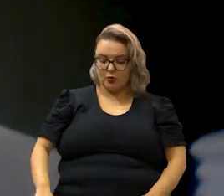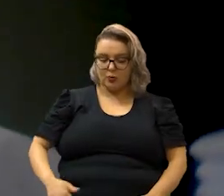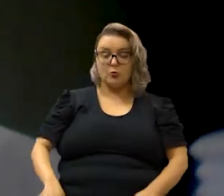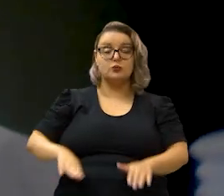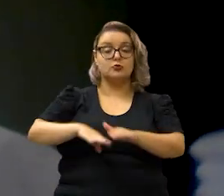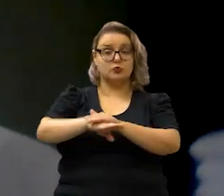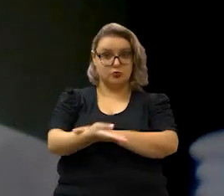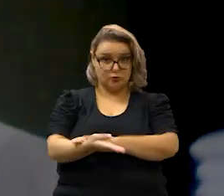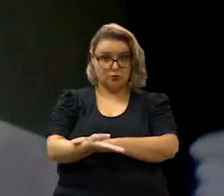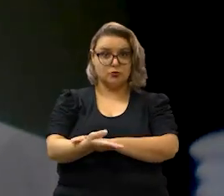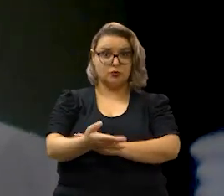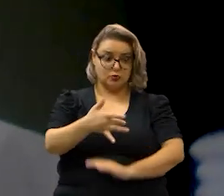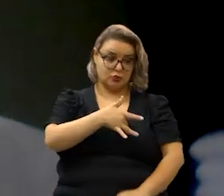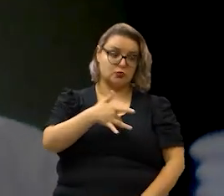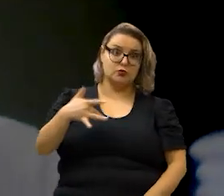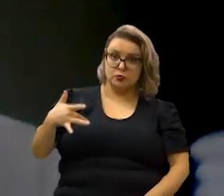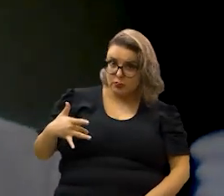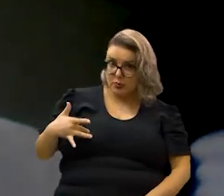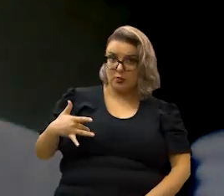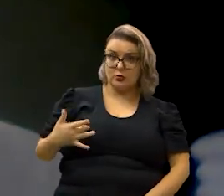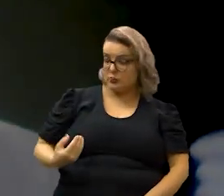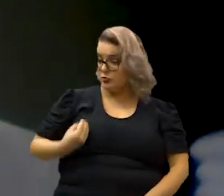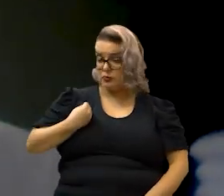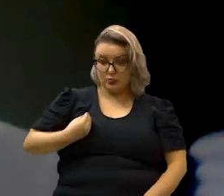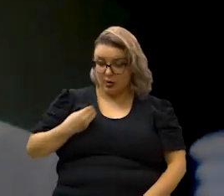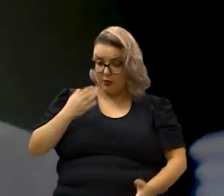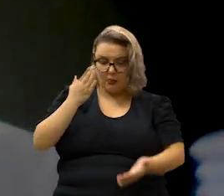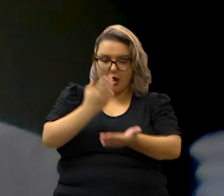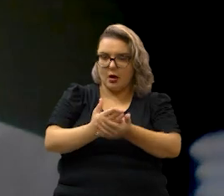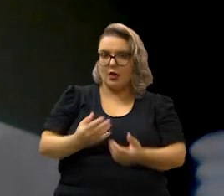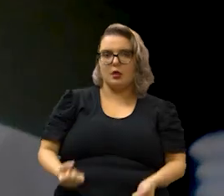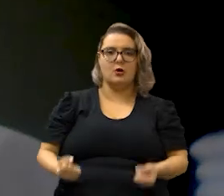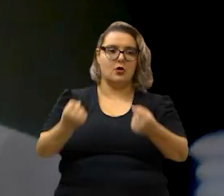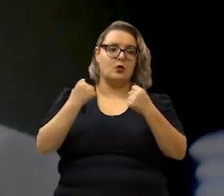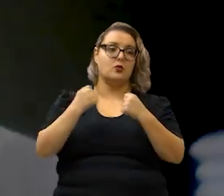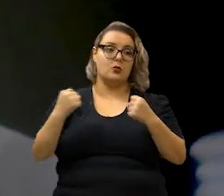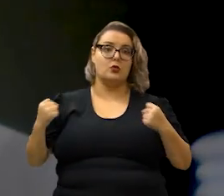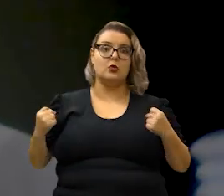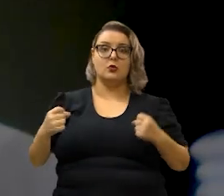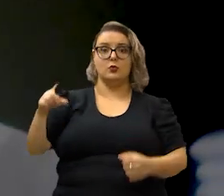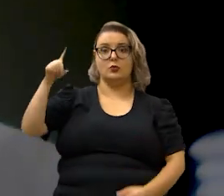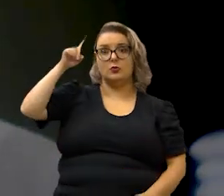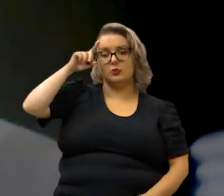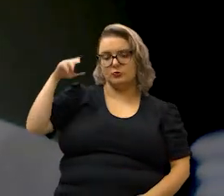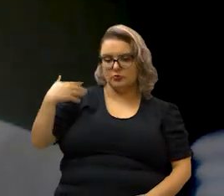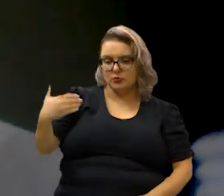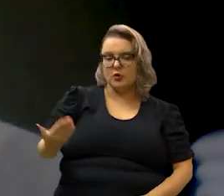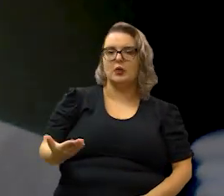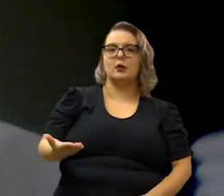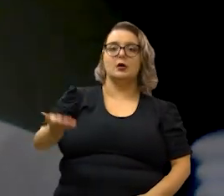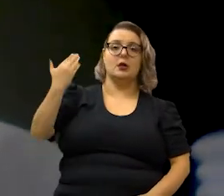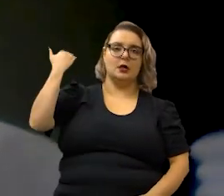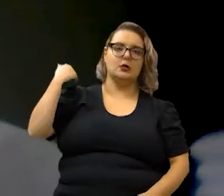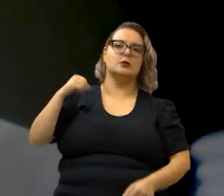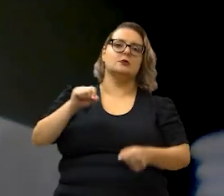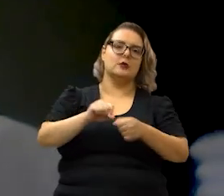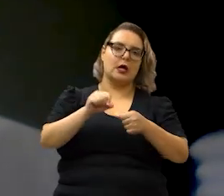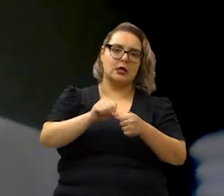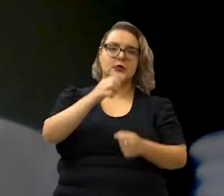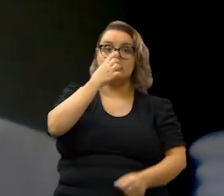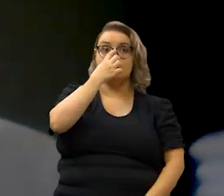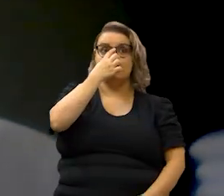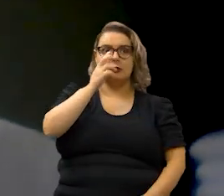nos hábitos de vida. As pessoas deixaram de fazer exercício, aquelas que faziam